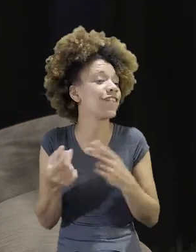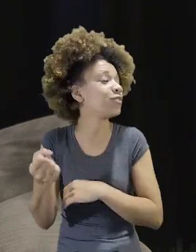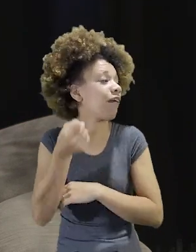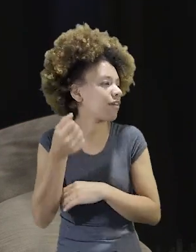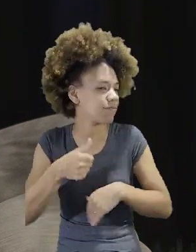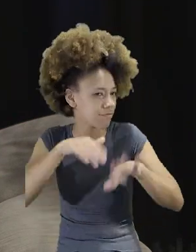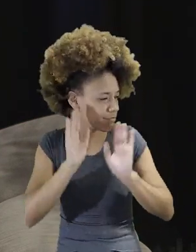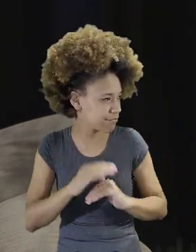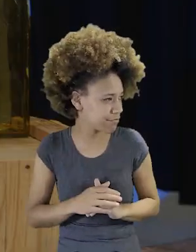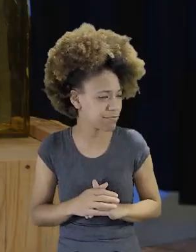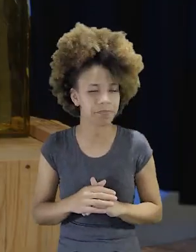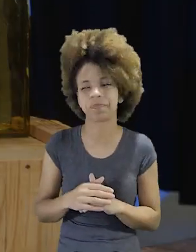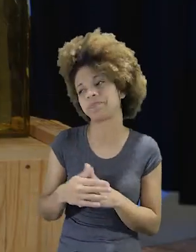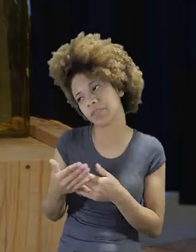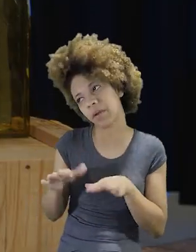canecas